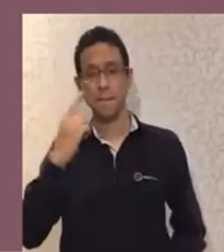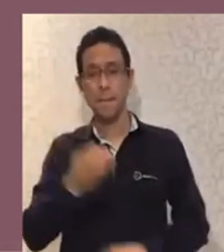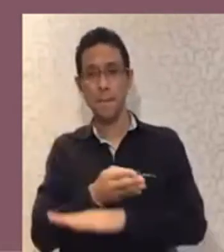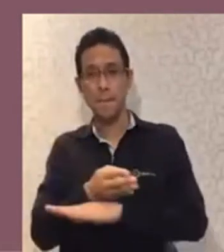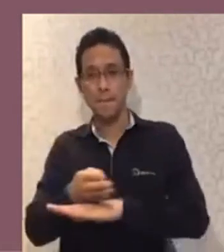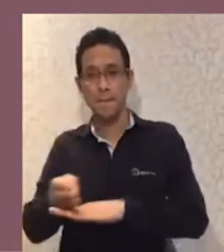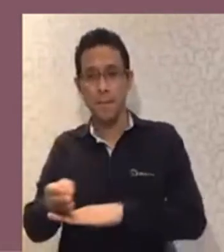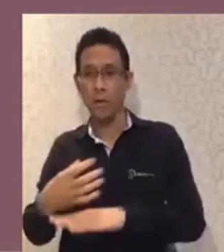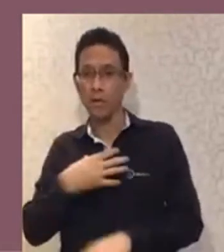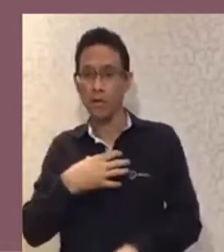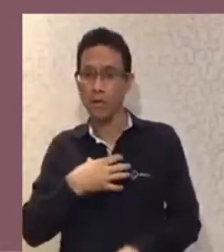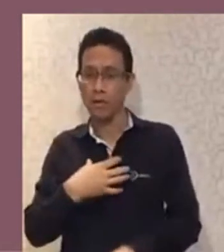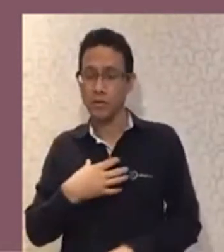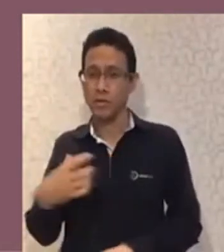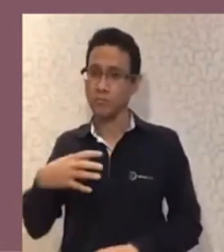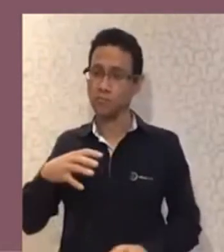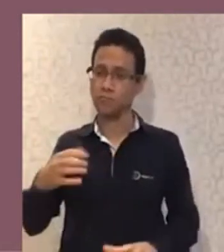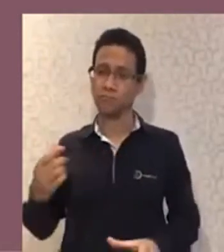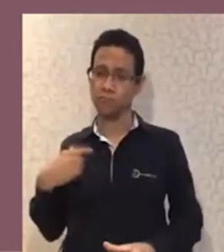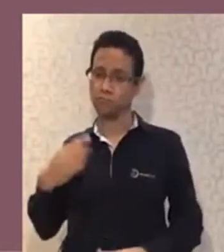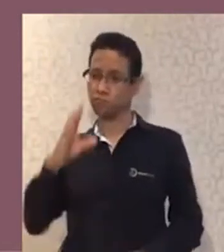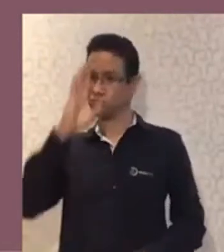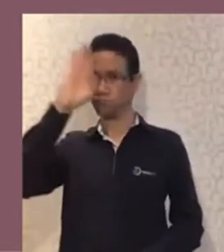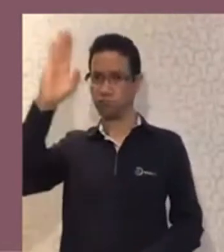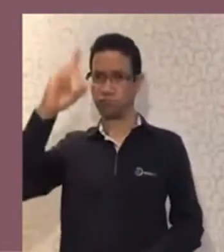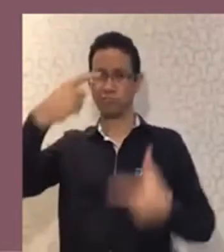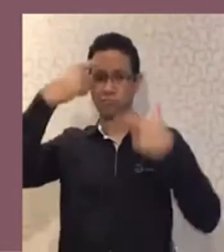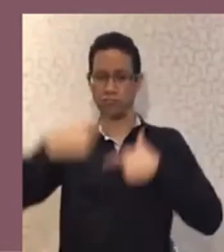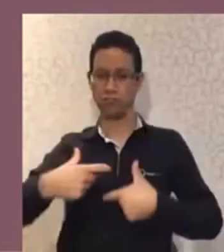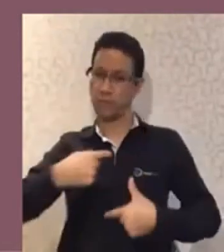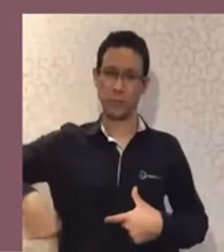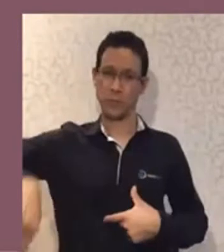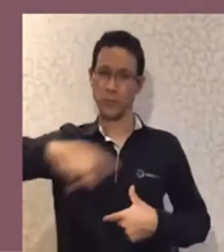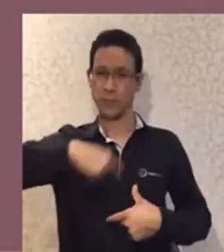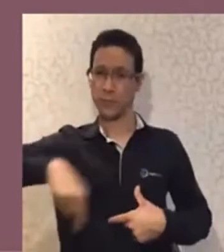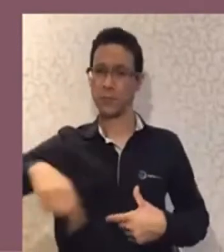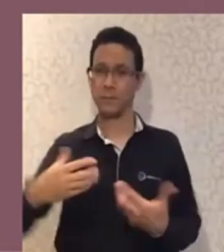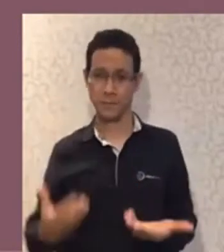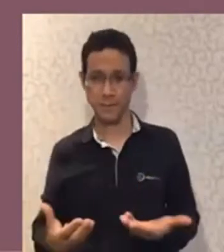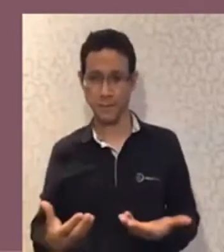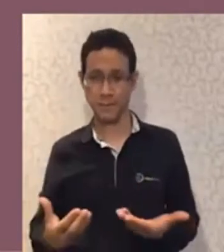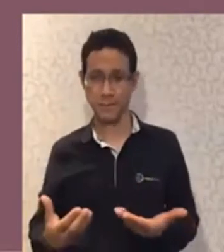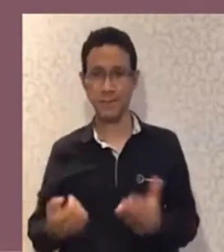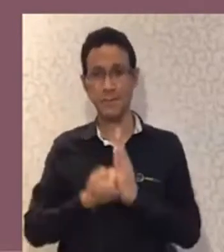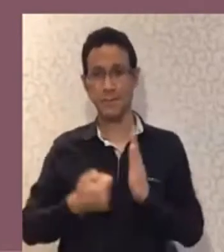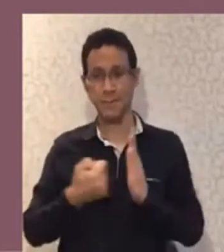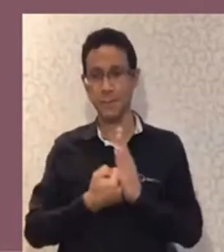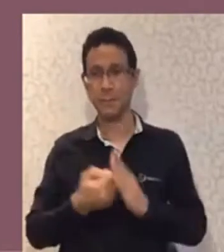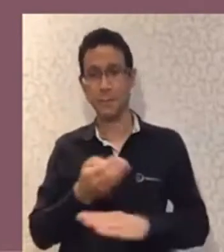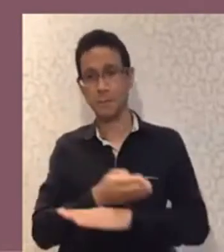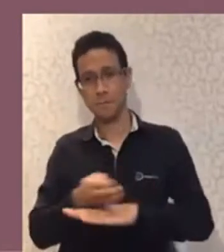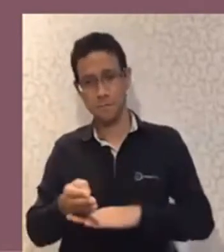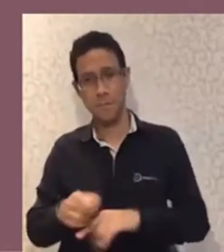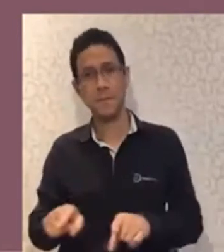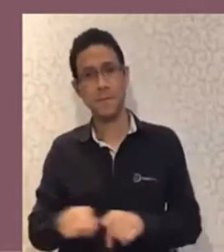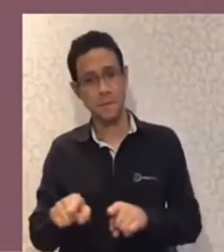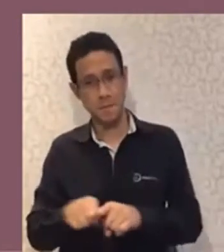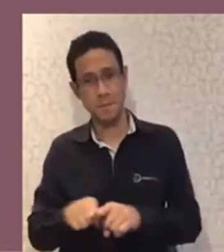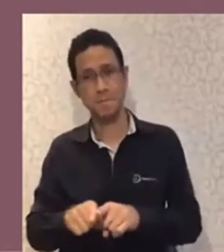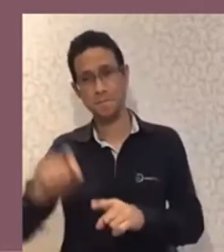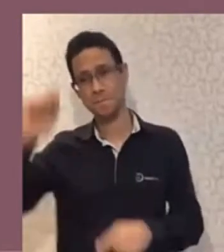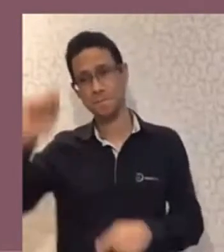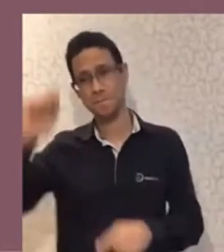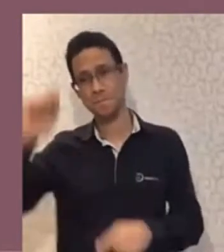mundo. Né? Então, a luta antirracista ela é tão importante para os brancos quanto para os negros na escola. Os brancos